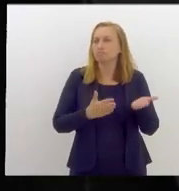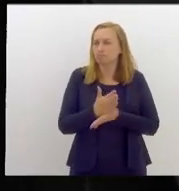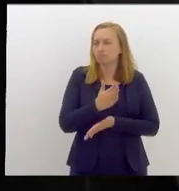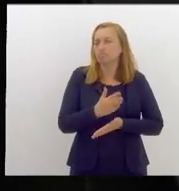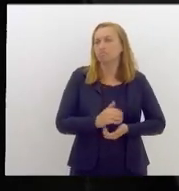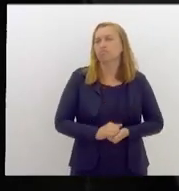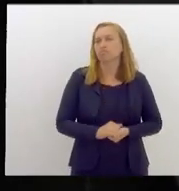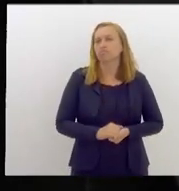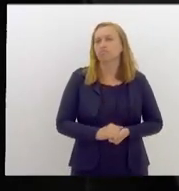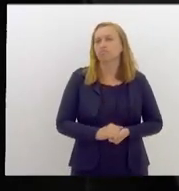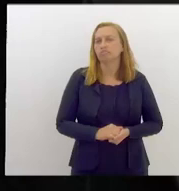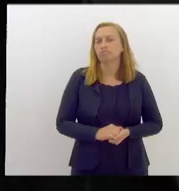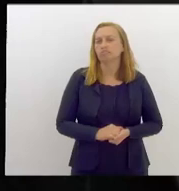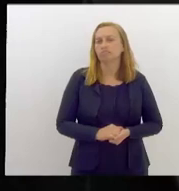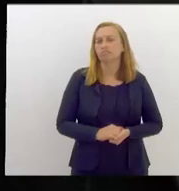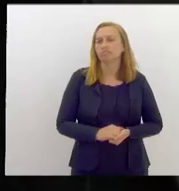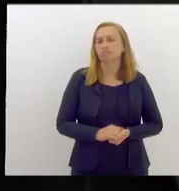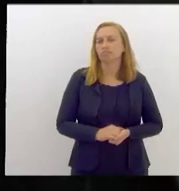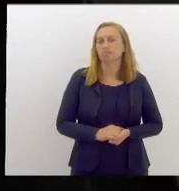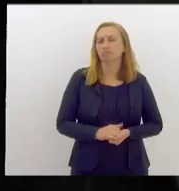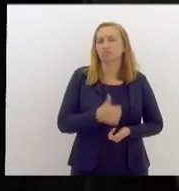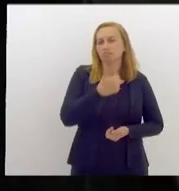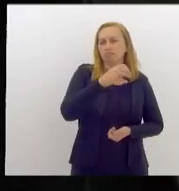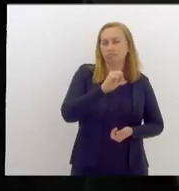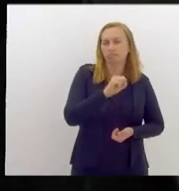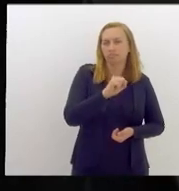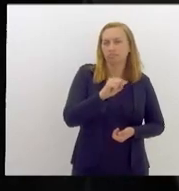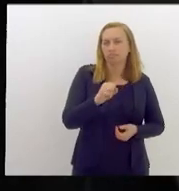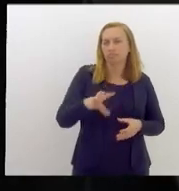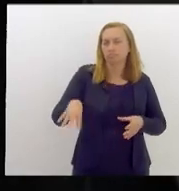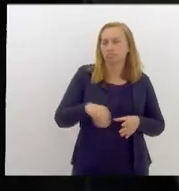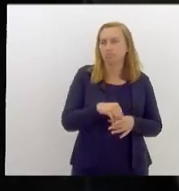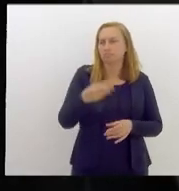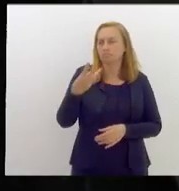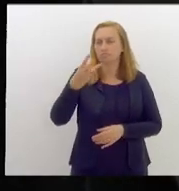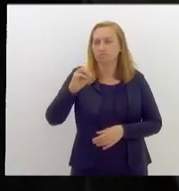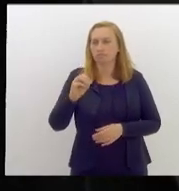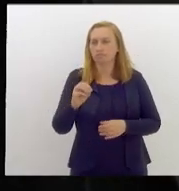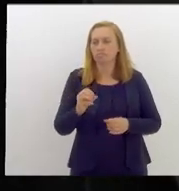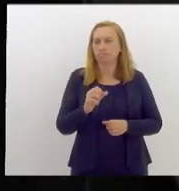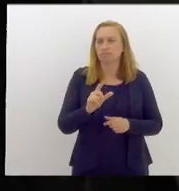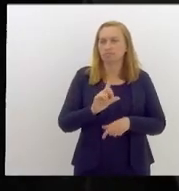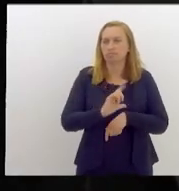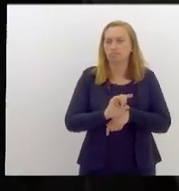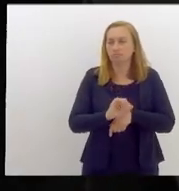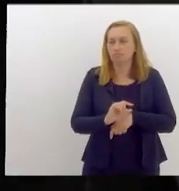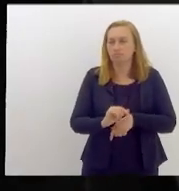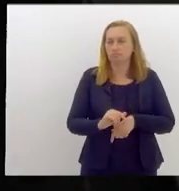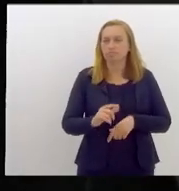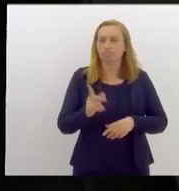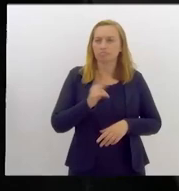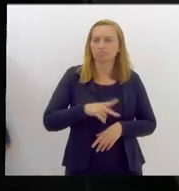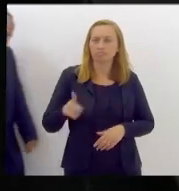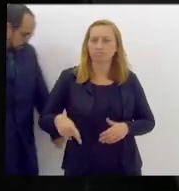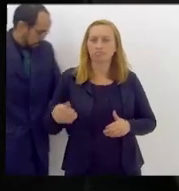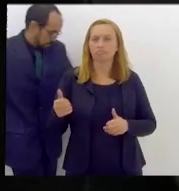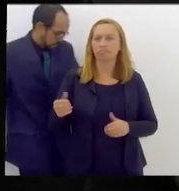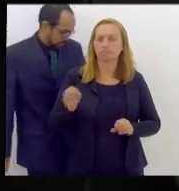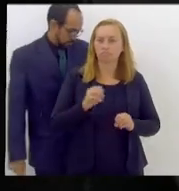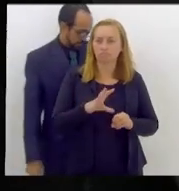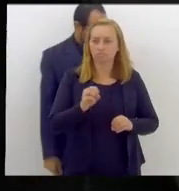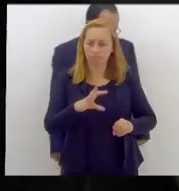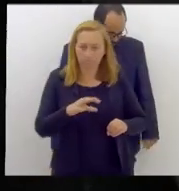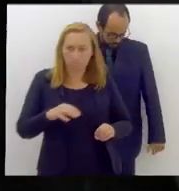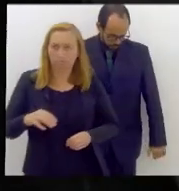como a migração de 18 para 30 horas como a garantia de que profissionais de educação que estejam envolvidos na gestão da escola